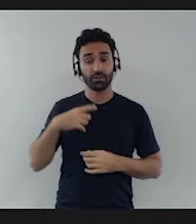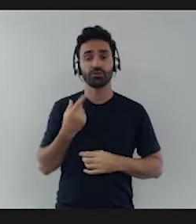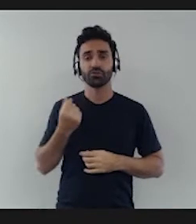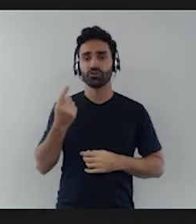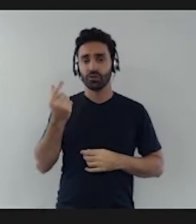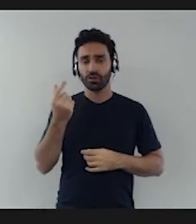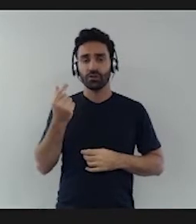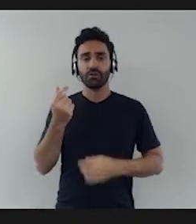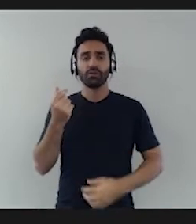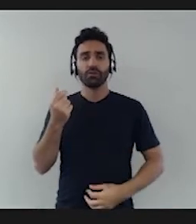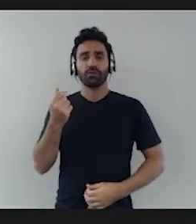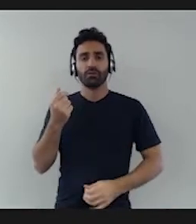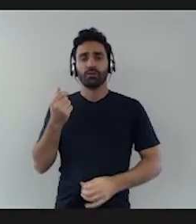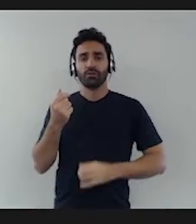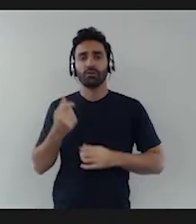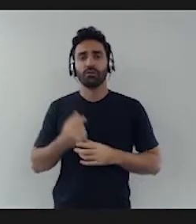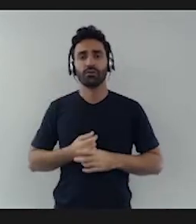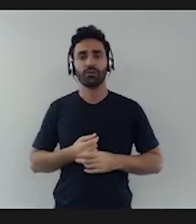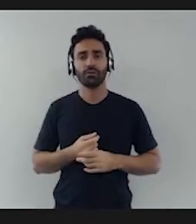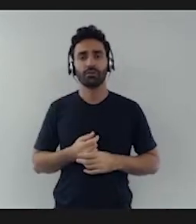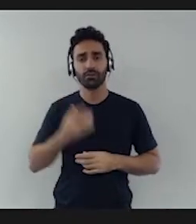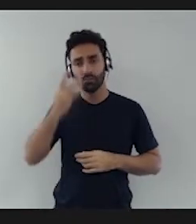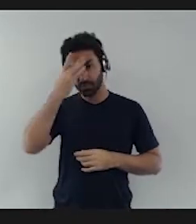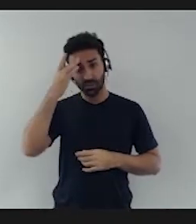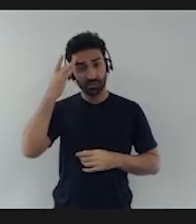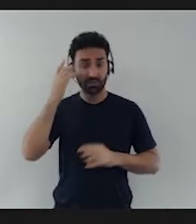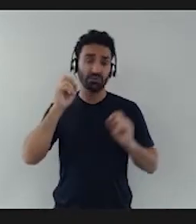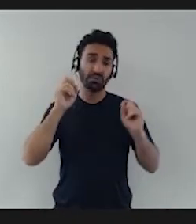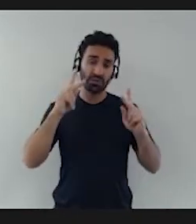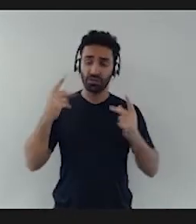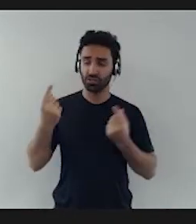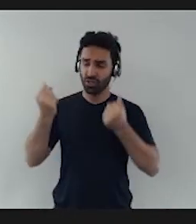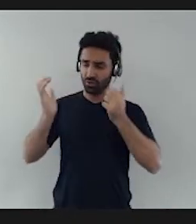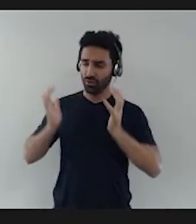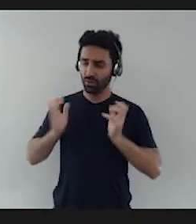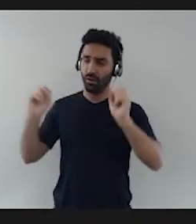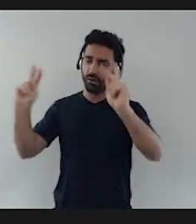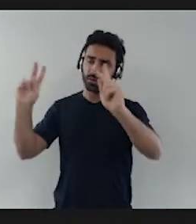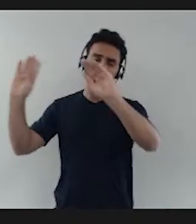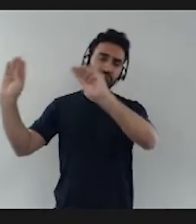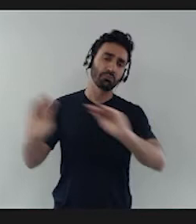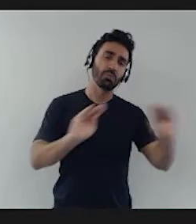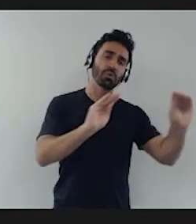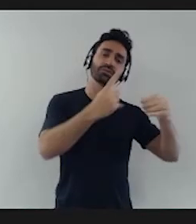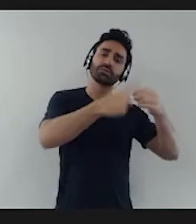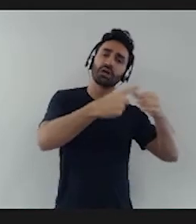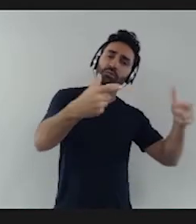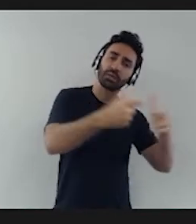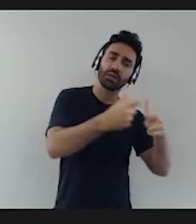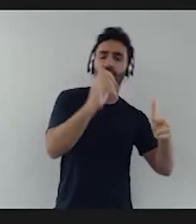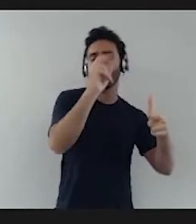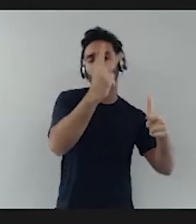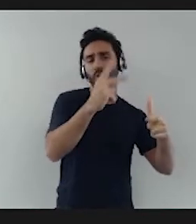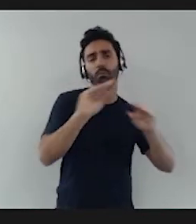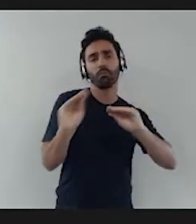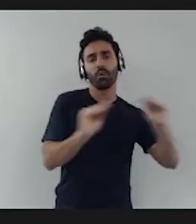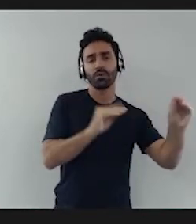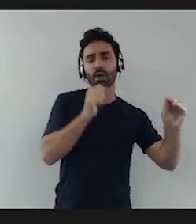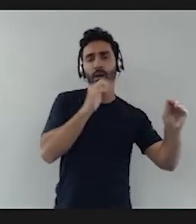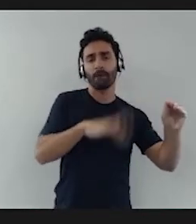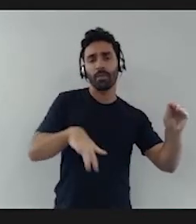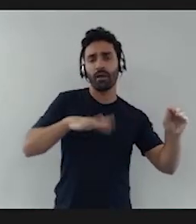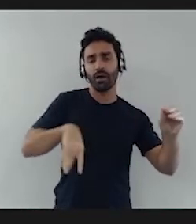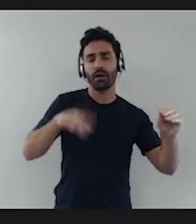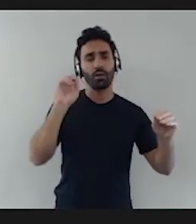disse há pouco, saindo para cidades menores, para as casas nas fazendas, nas praias, usando o